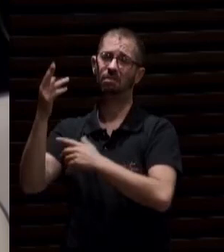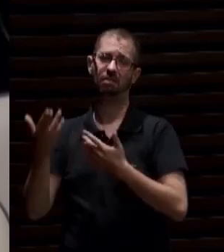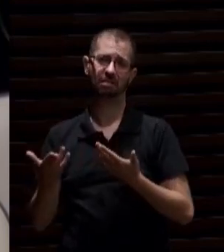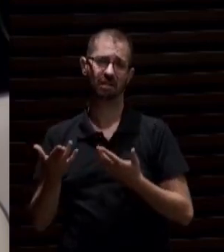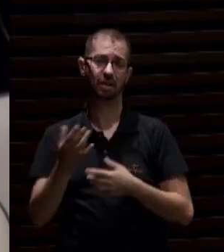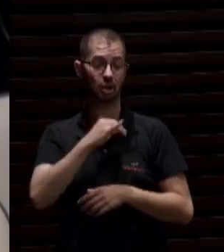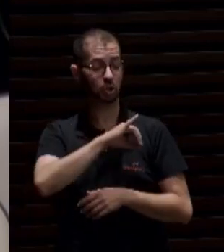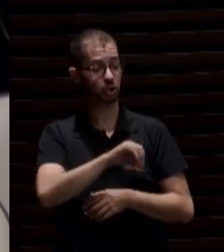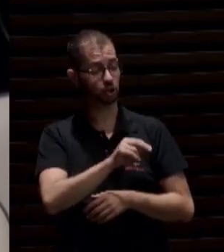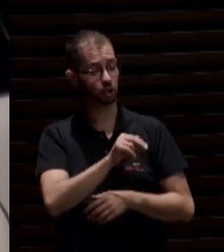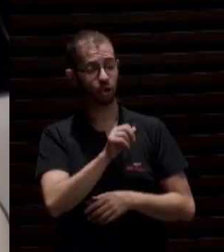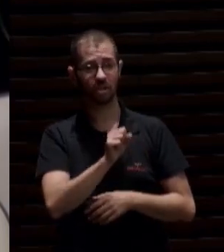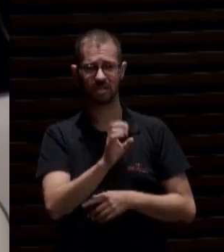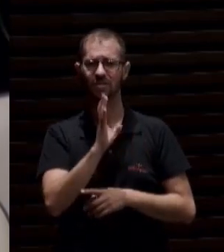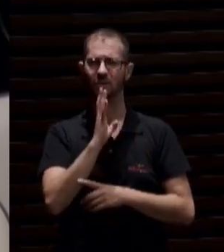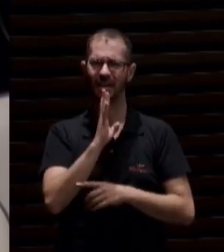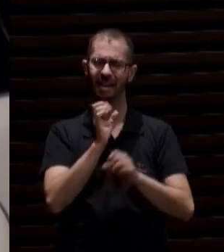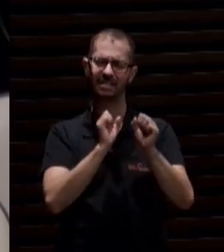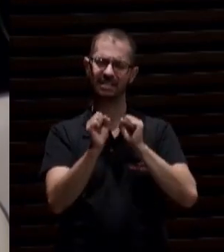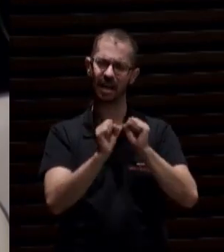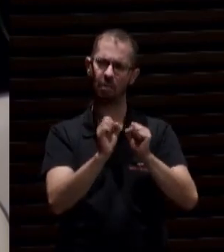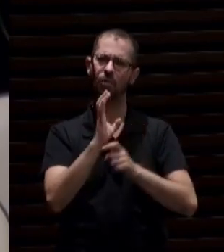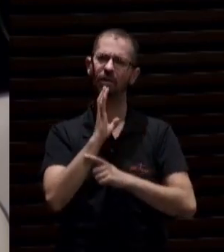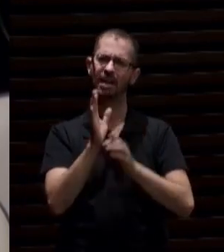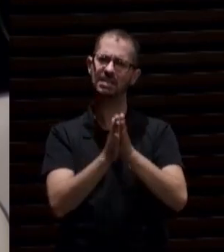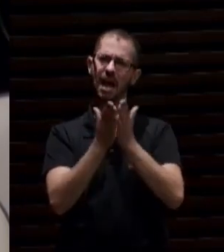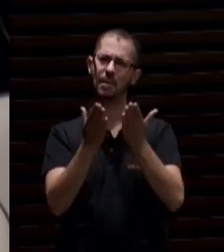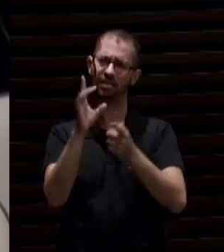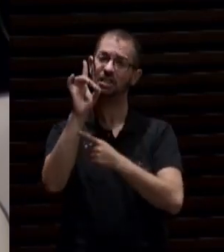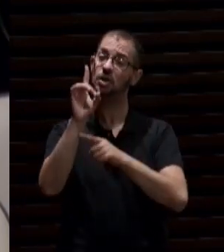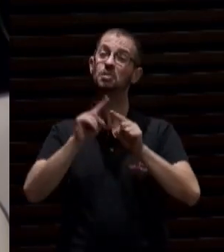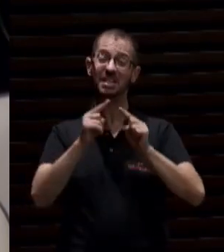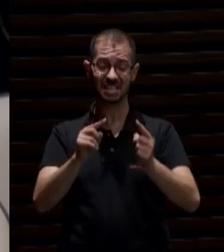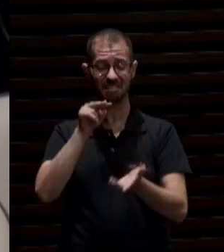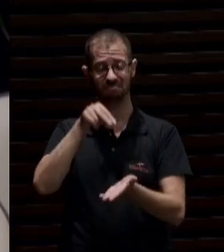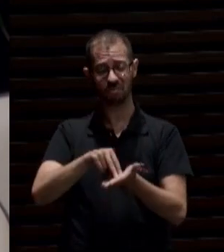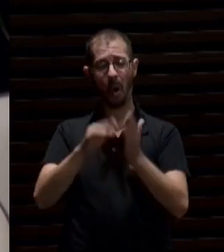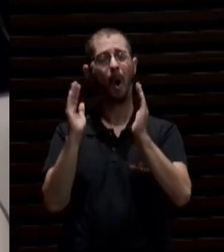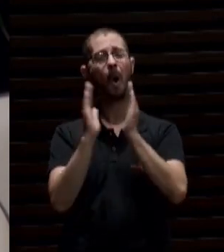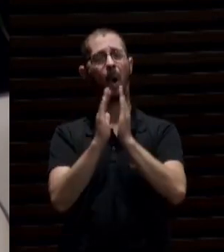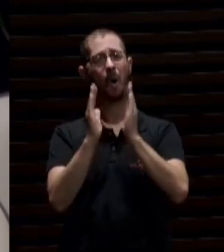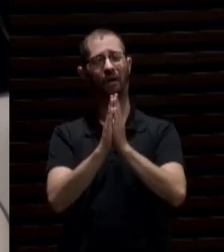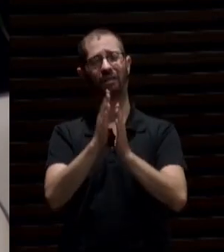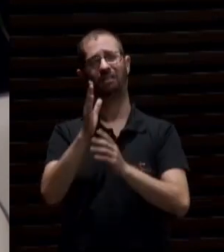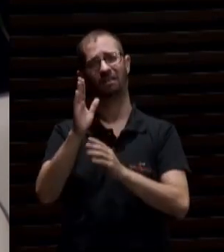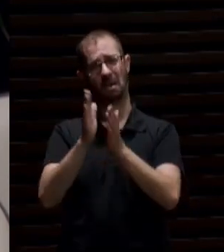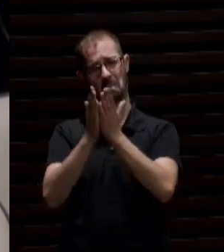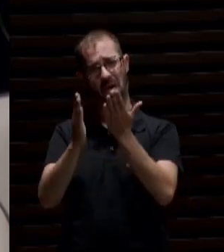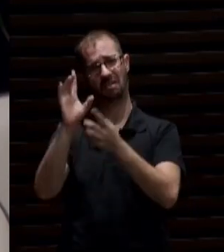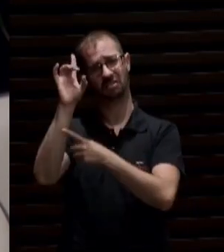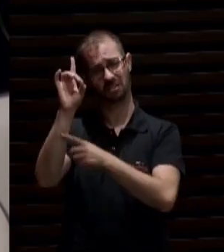Jonas não apenas ele conhece os salmos, a palavra de Deus, mas ele ora a palavra de Deus. Ele ora os